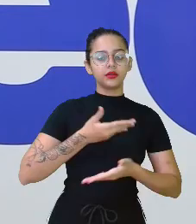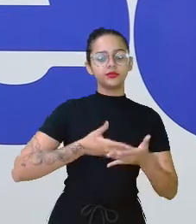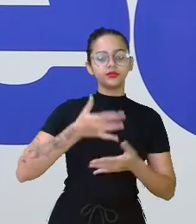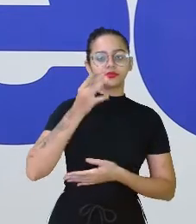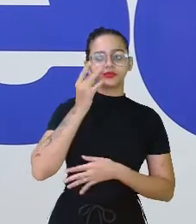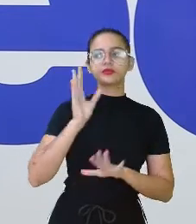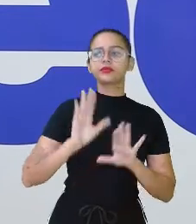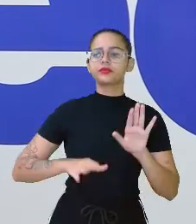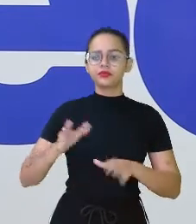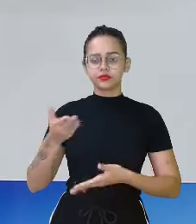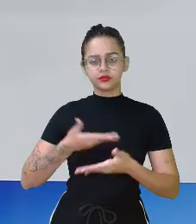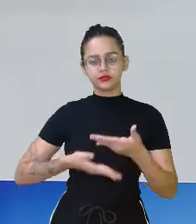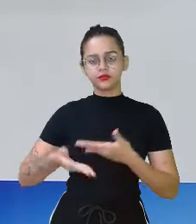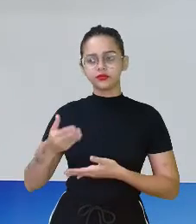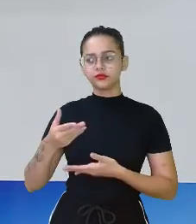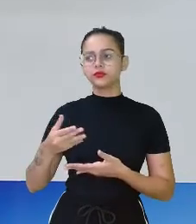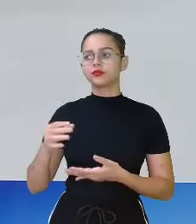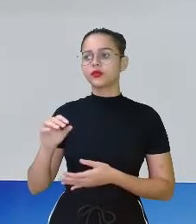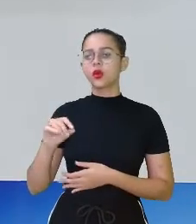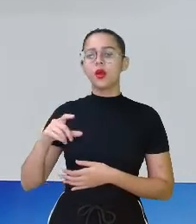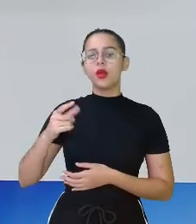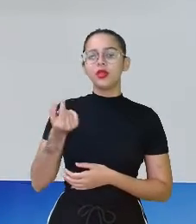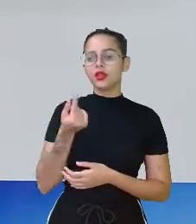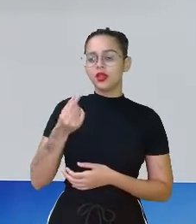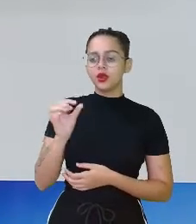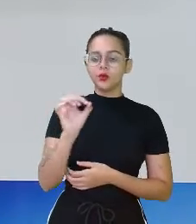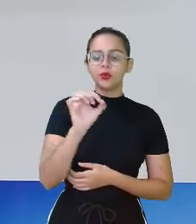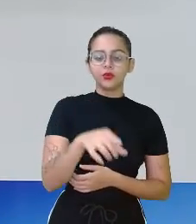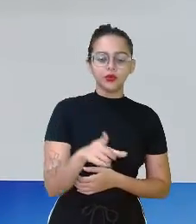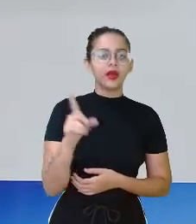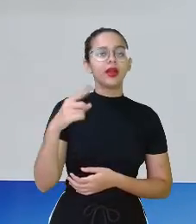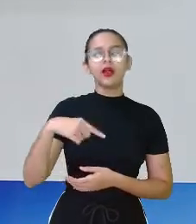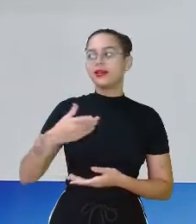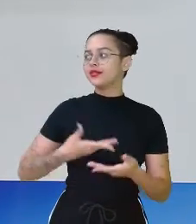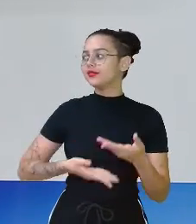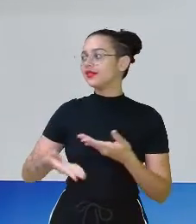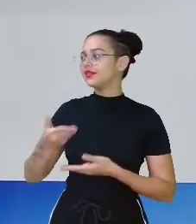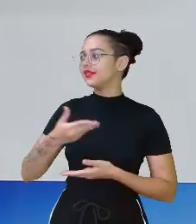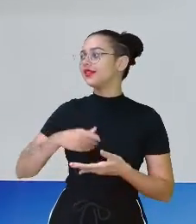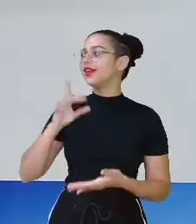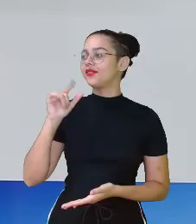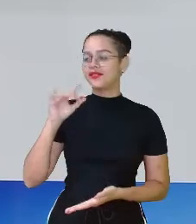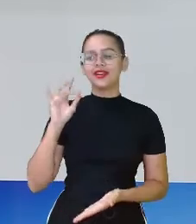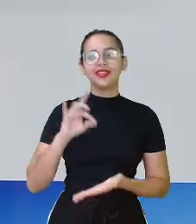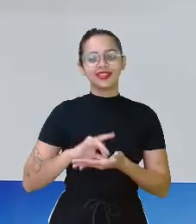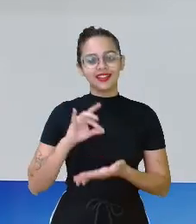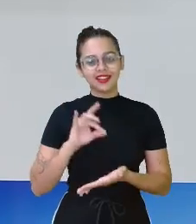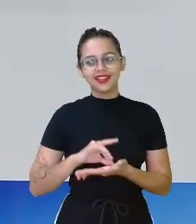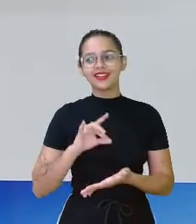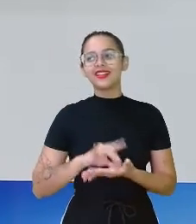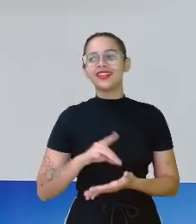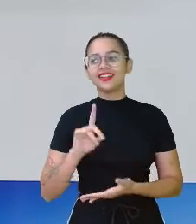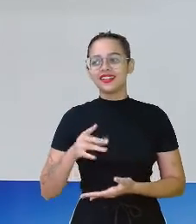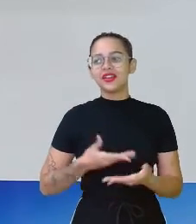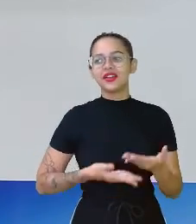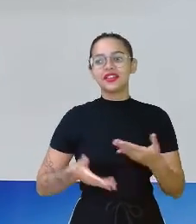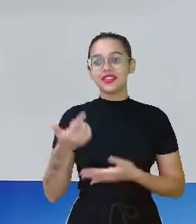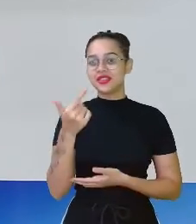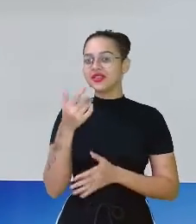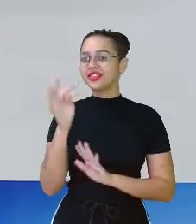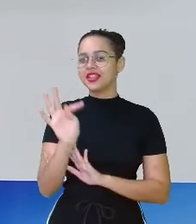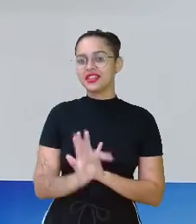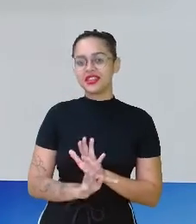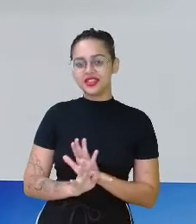né? interagem quando a gente coloca uma moeda lá na Sim, caixinha. sim, é a Na verdade, há moeda. alguma interação, né? Não há